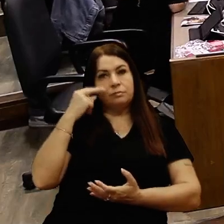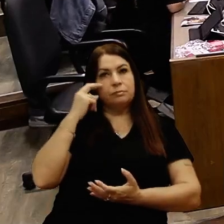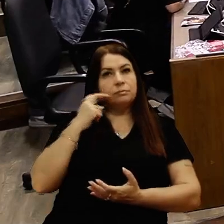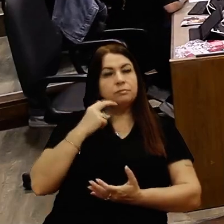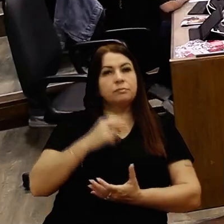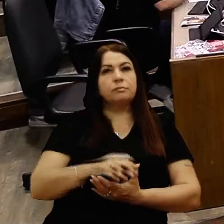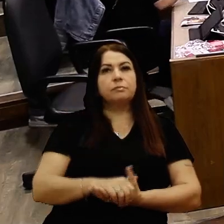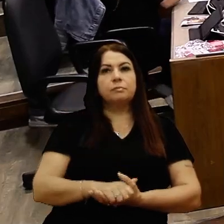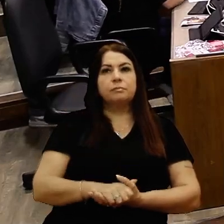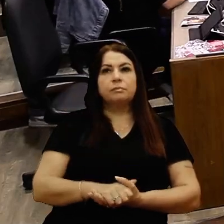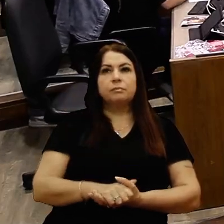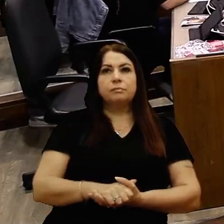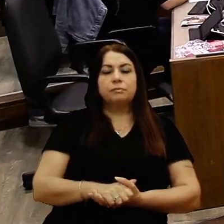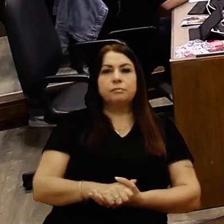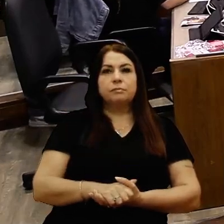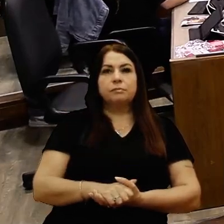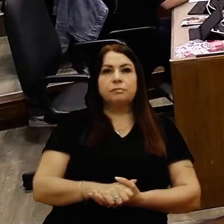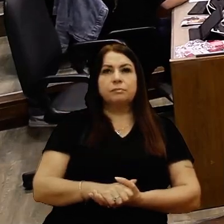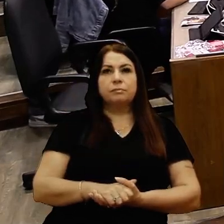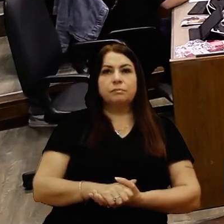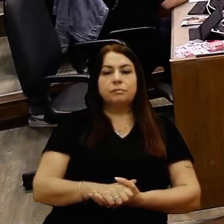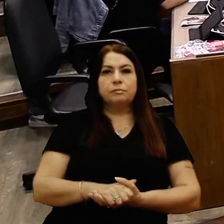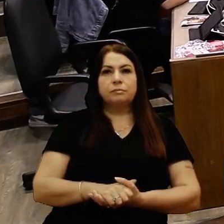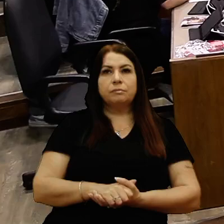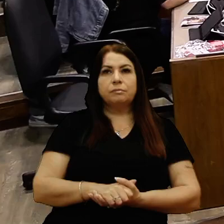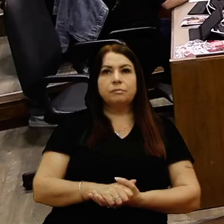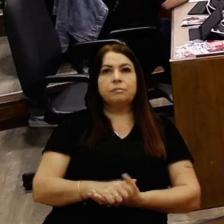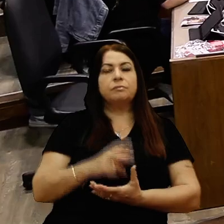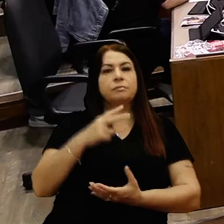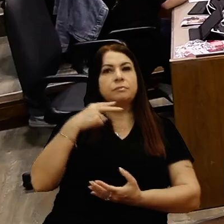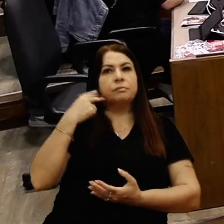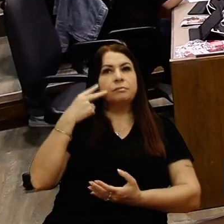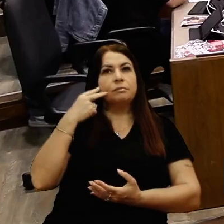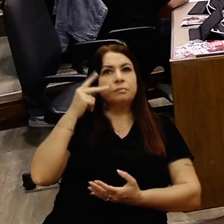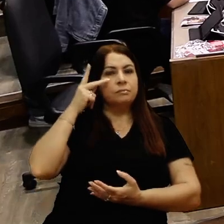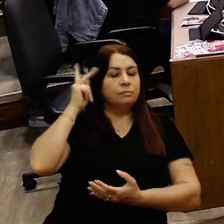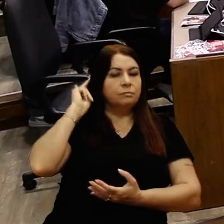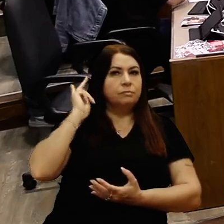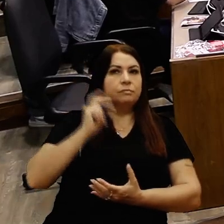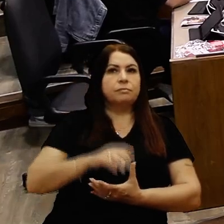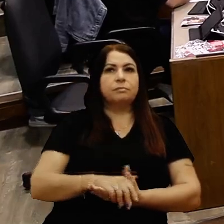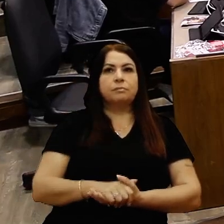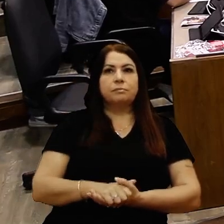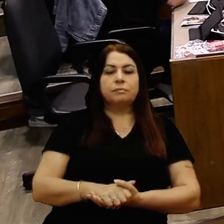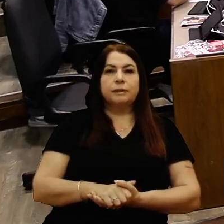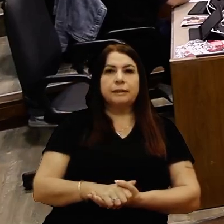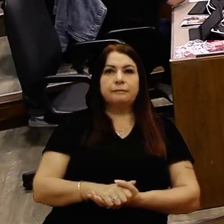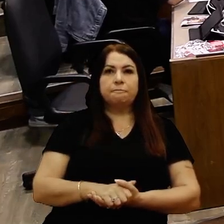Santos. Vereador Daniel Santos, com a palavra, vereador Iago Morandi.